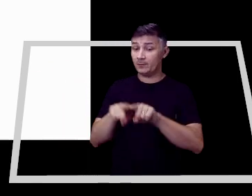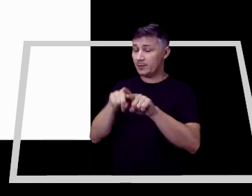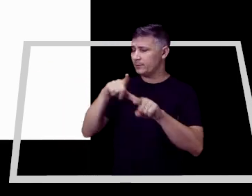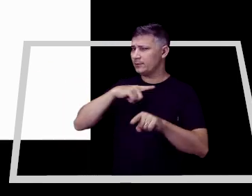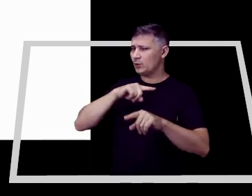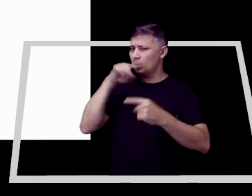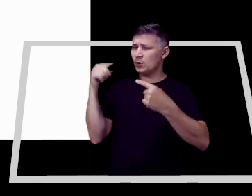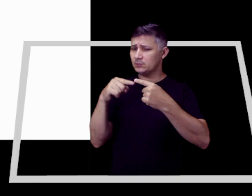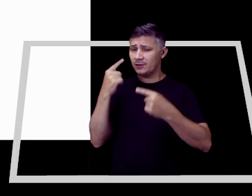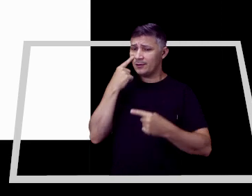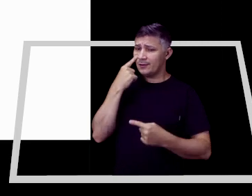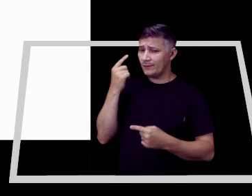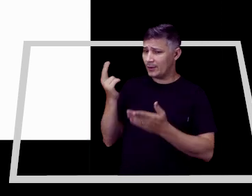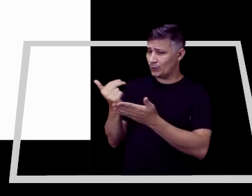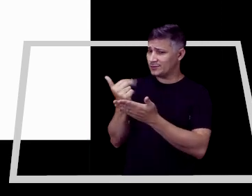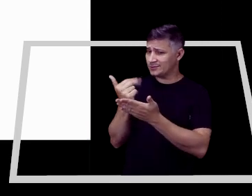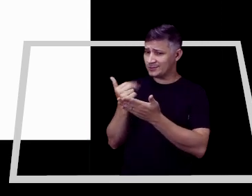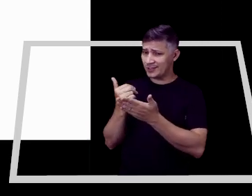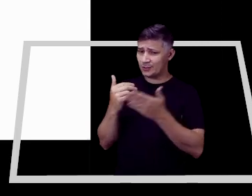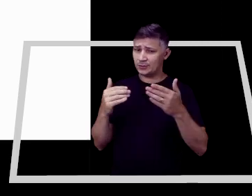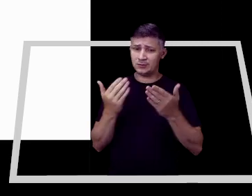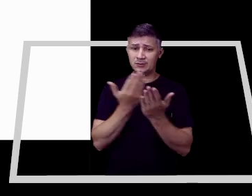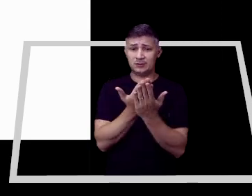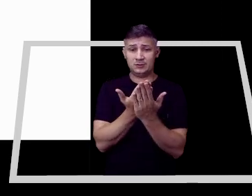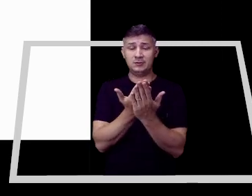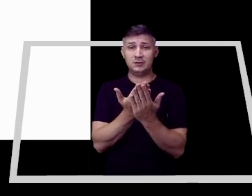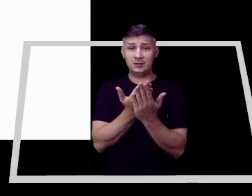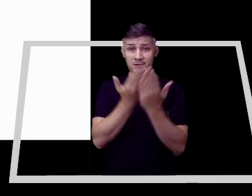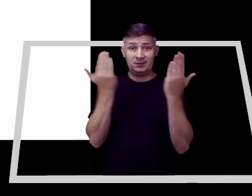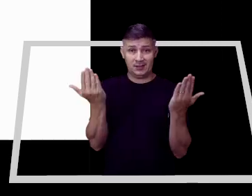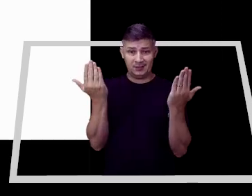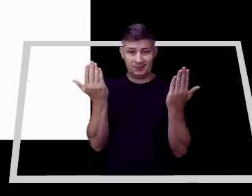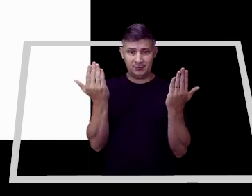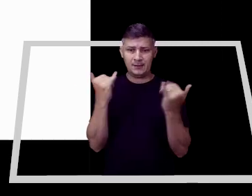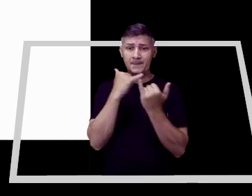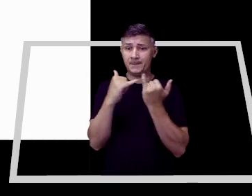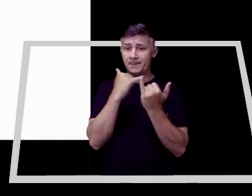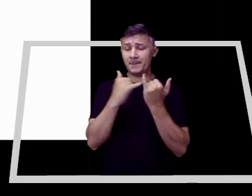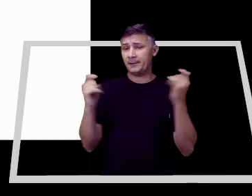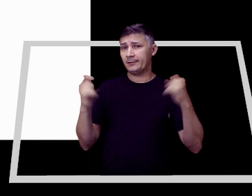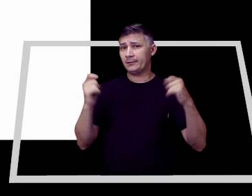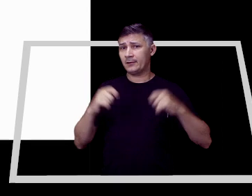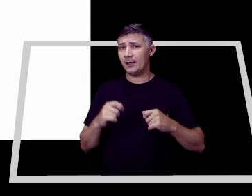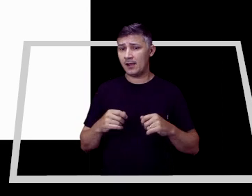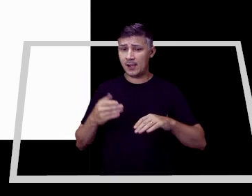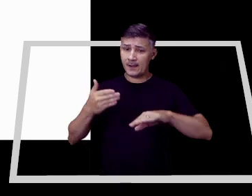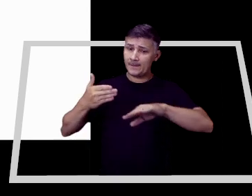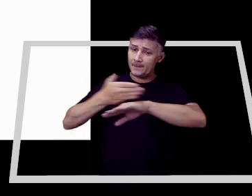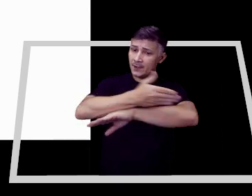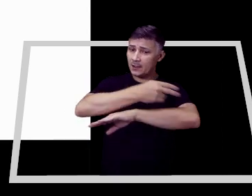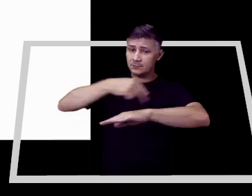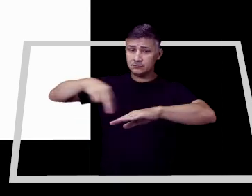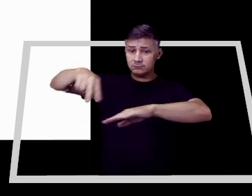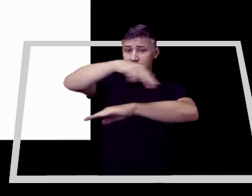uma intenção, como dá para ver no desenho, de duplicar esse térreo, justamente para permitir